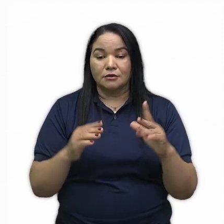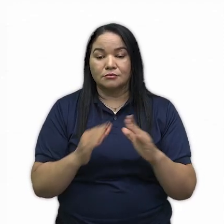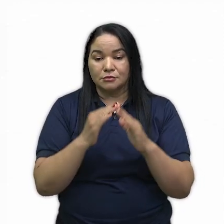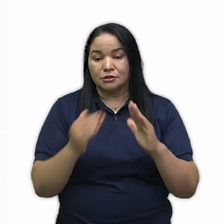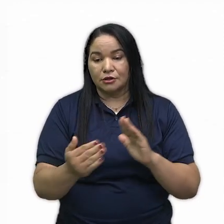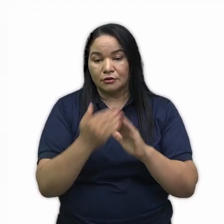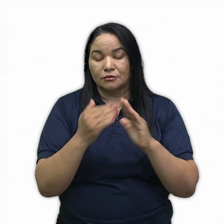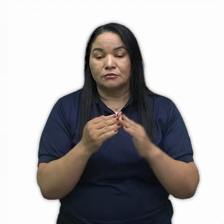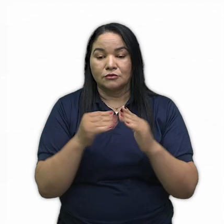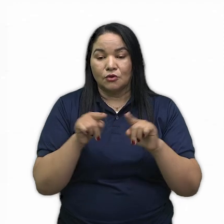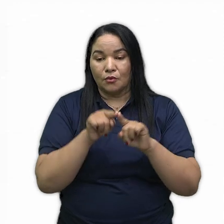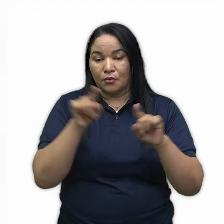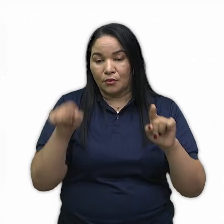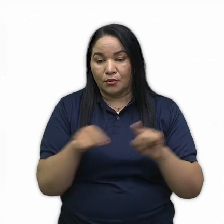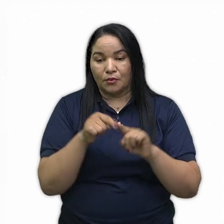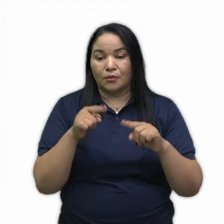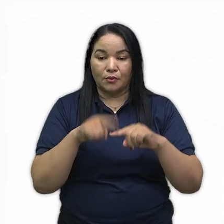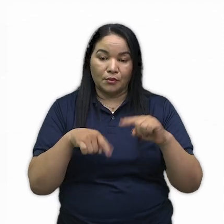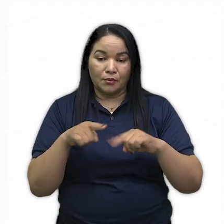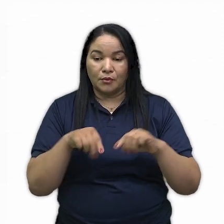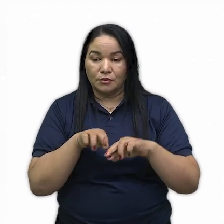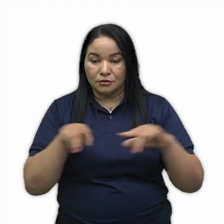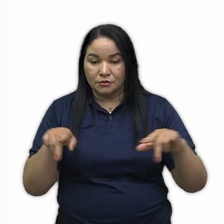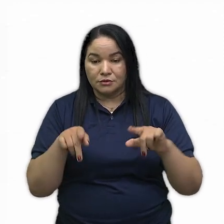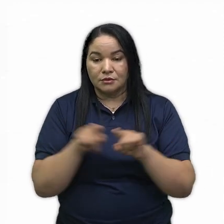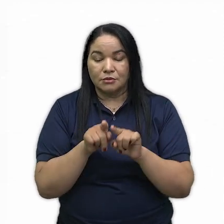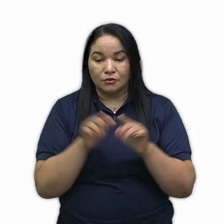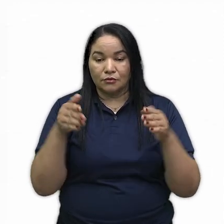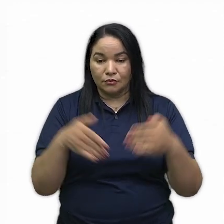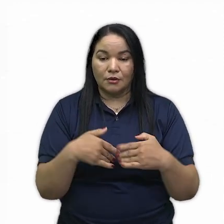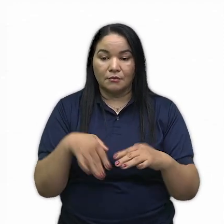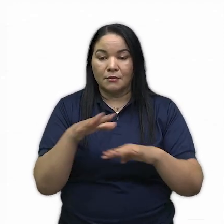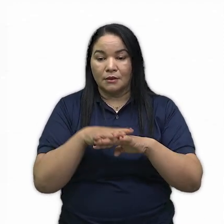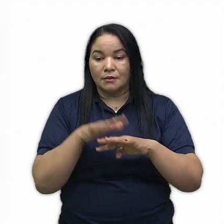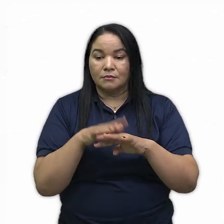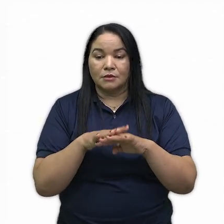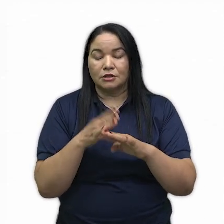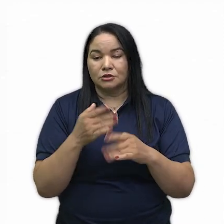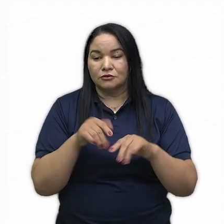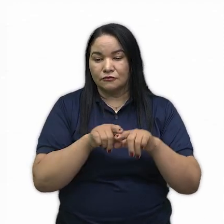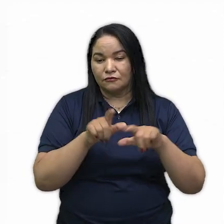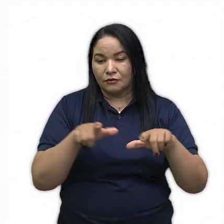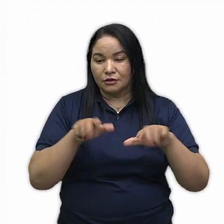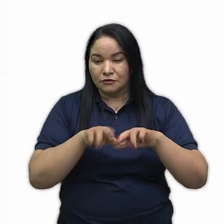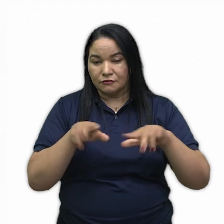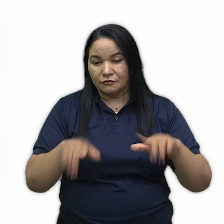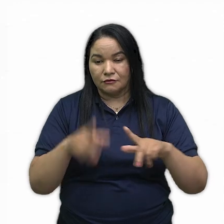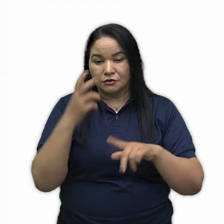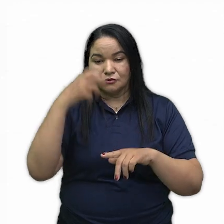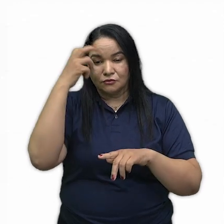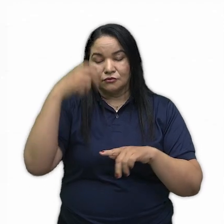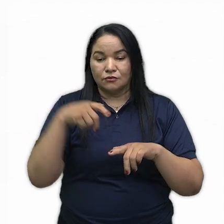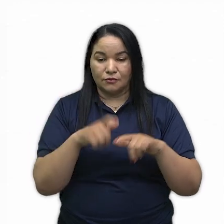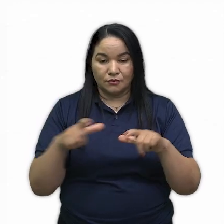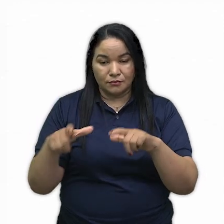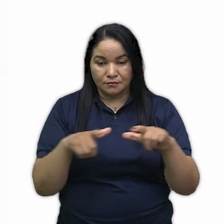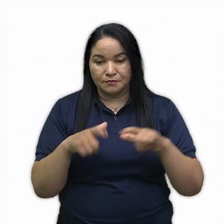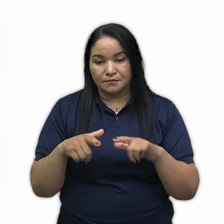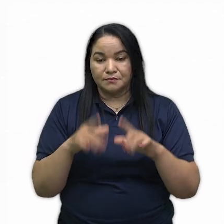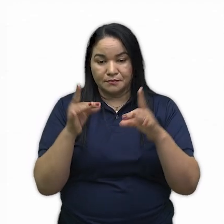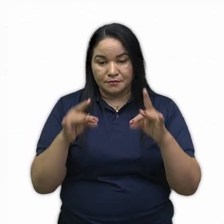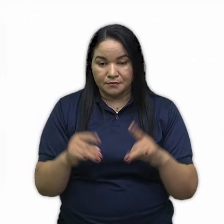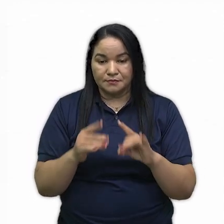e corpos redondos, destacando aspectos etnomatemáticos das diversas culturas da região.